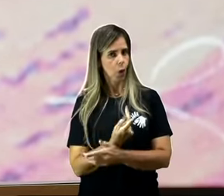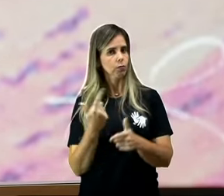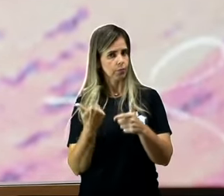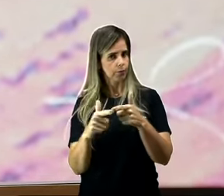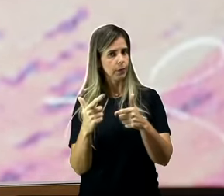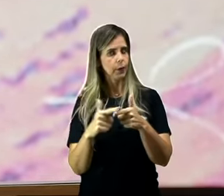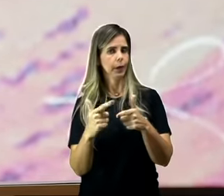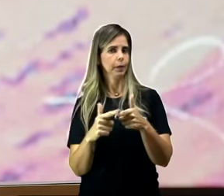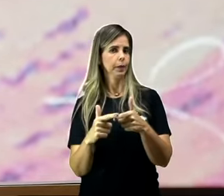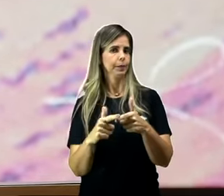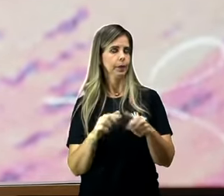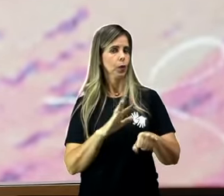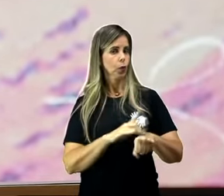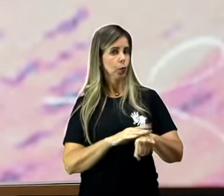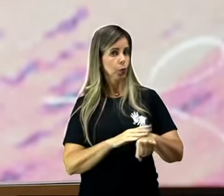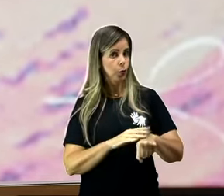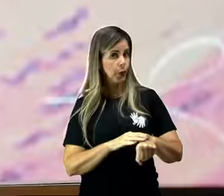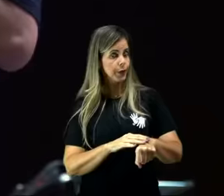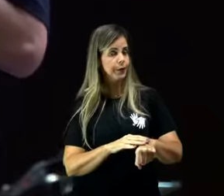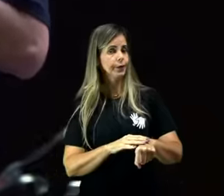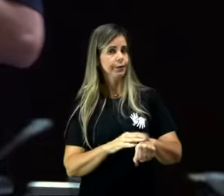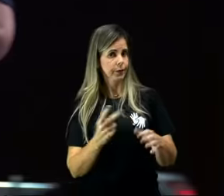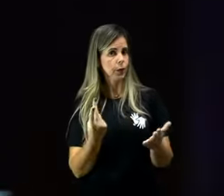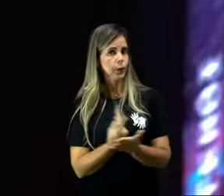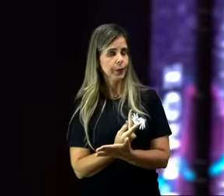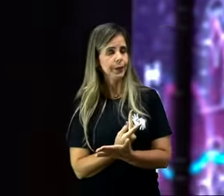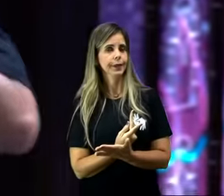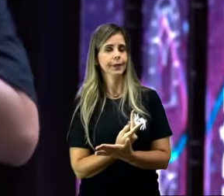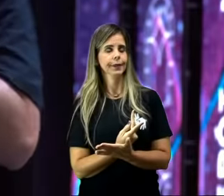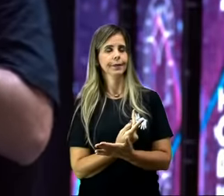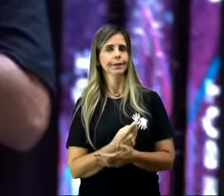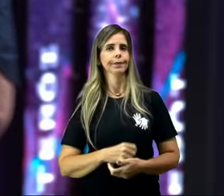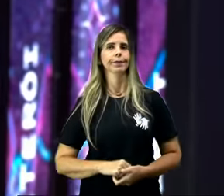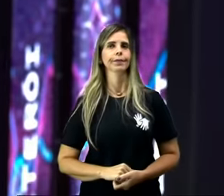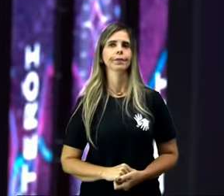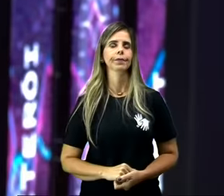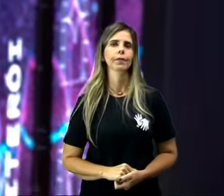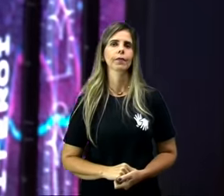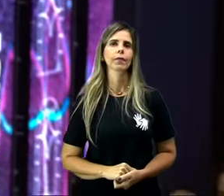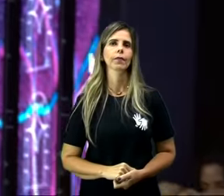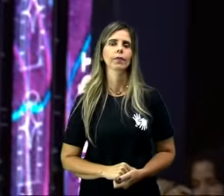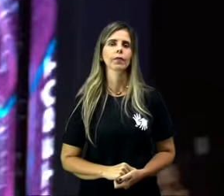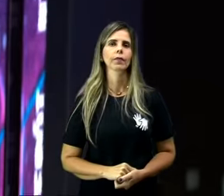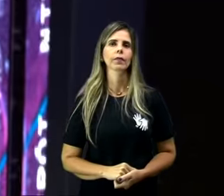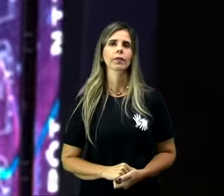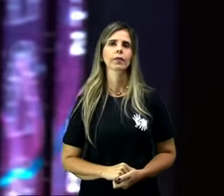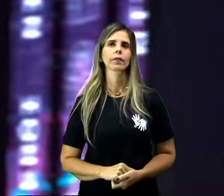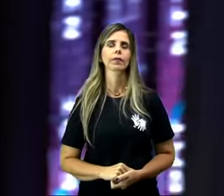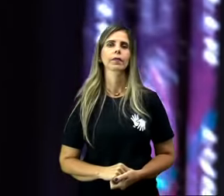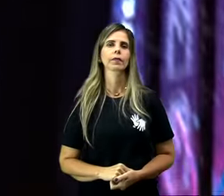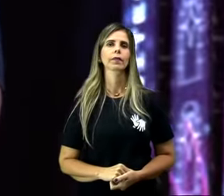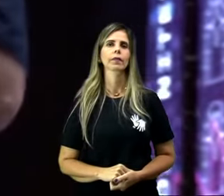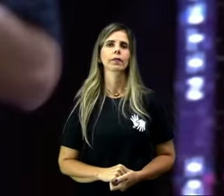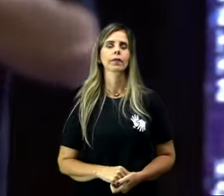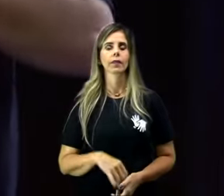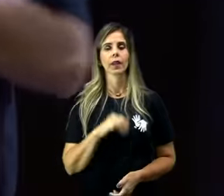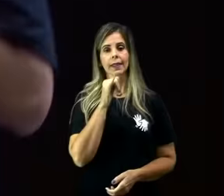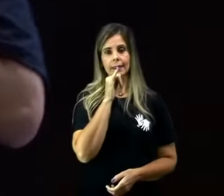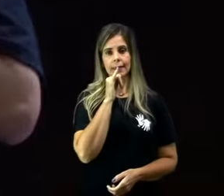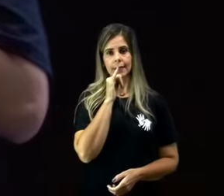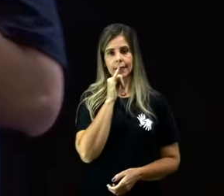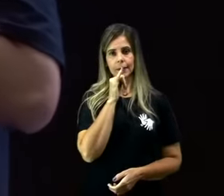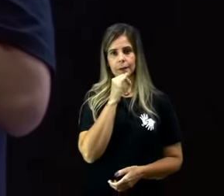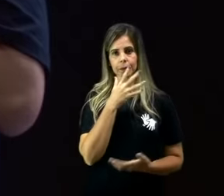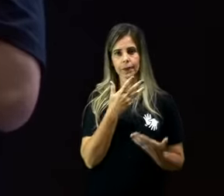guerra que a gente fala assim: rapaz, eu estou até cansado. Inclusive, falando nisso, eu queria abrir um parêntese, né? Porque doutor Cristiano é